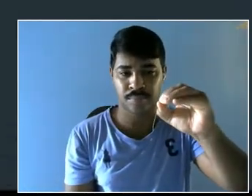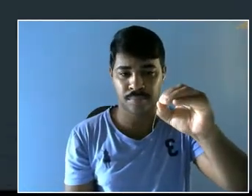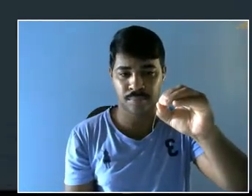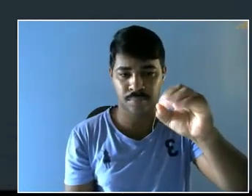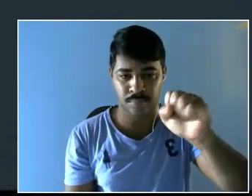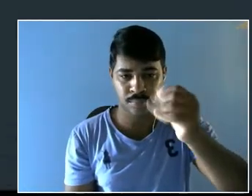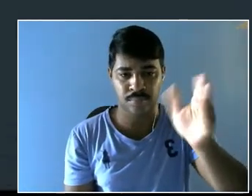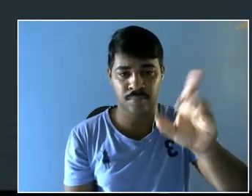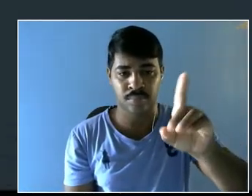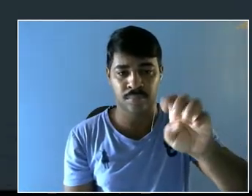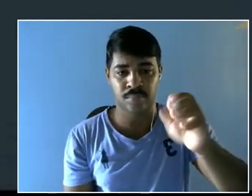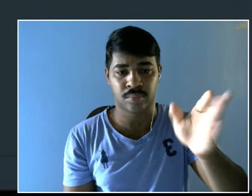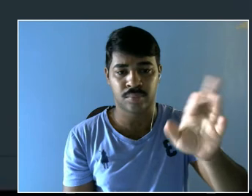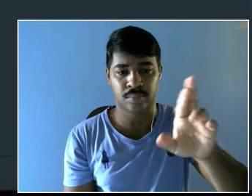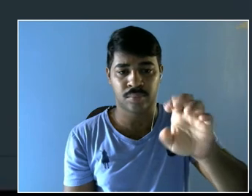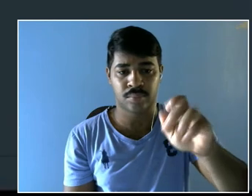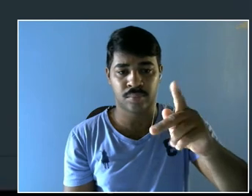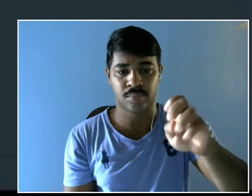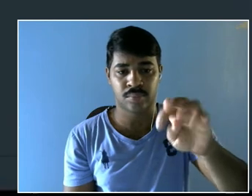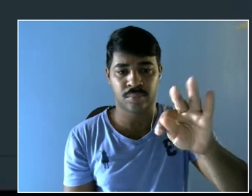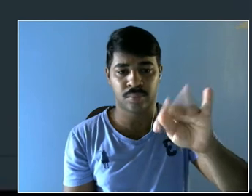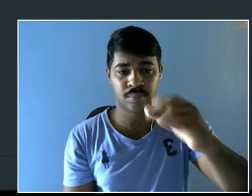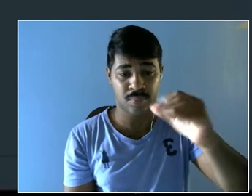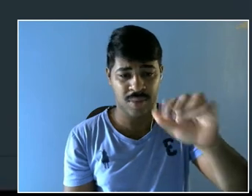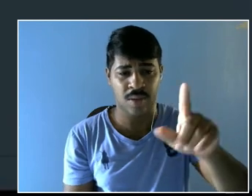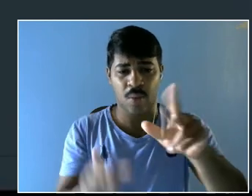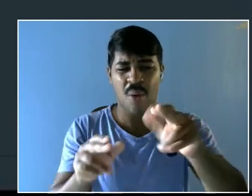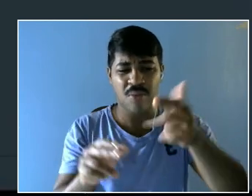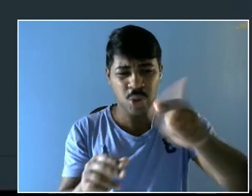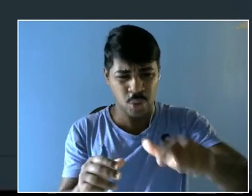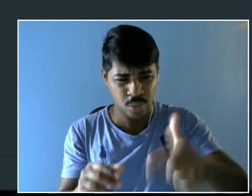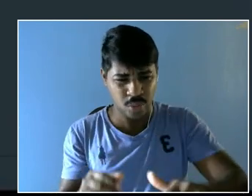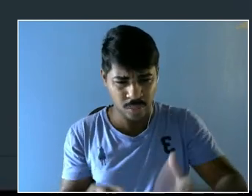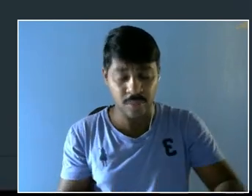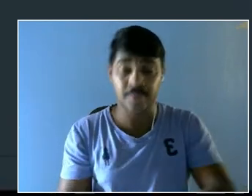novo. A gente está começando aqui o segundo bimestre. E